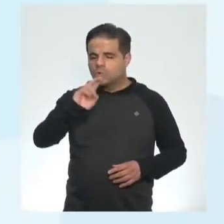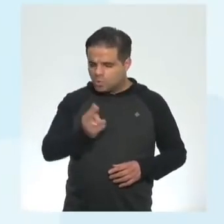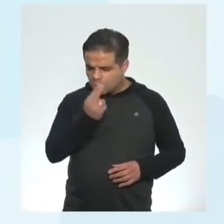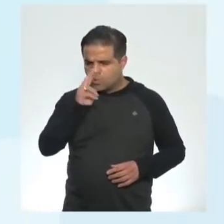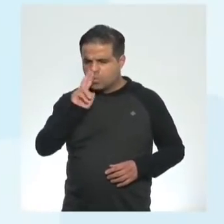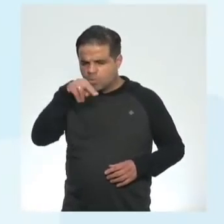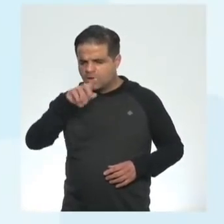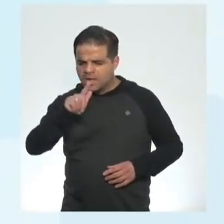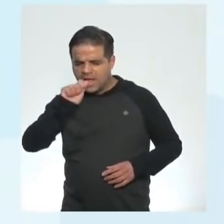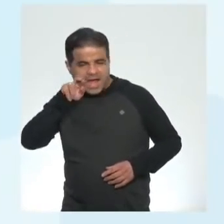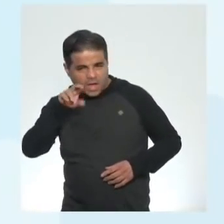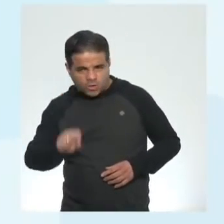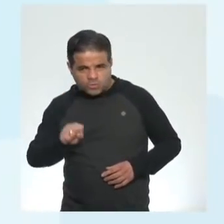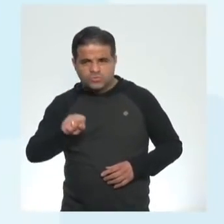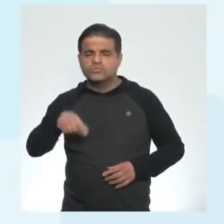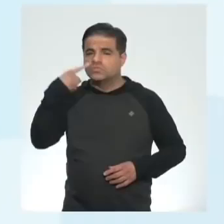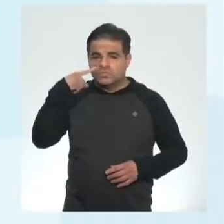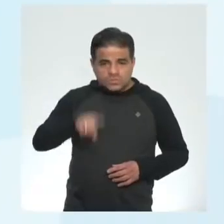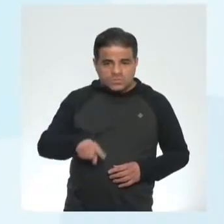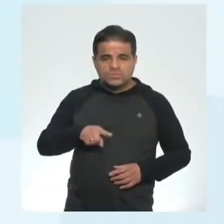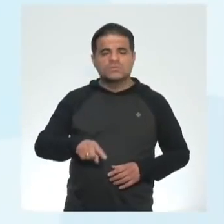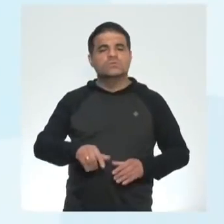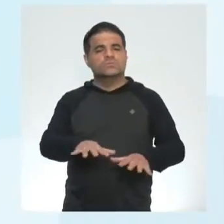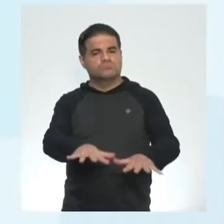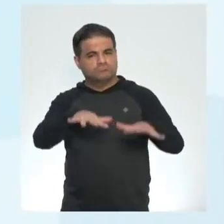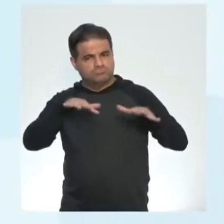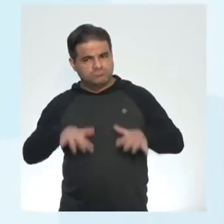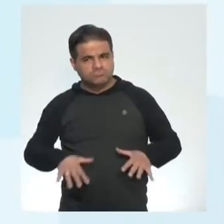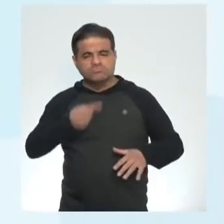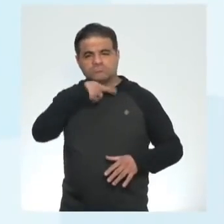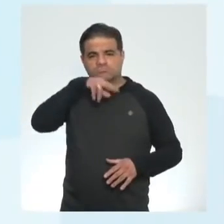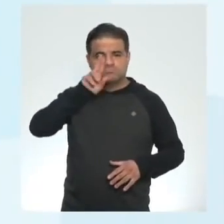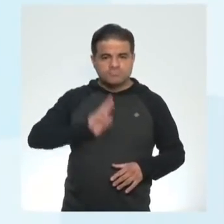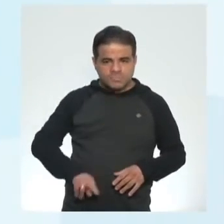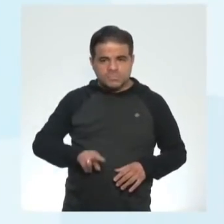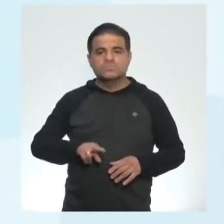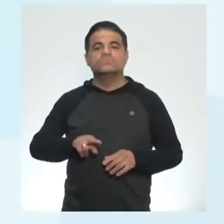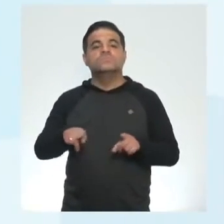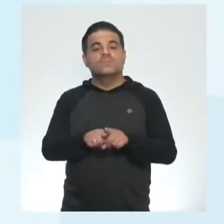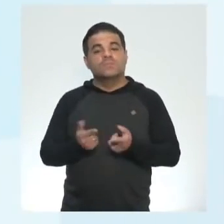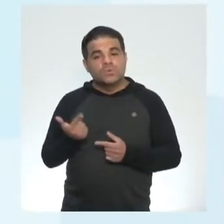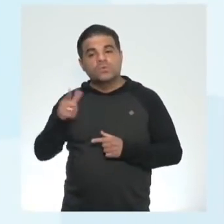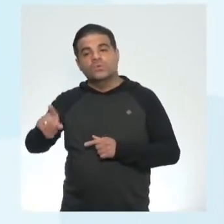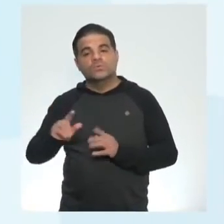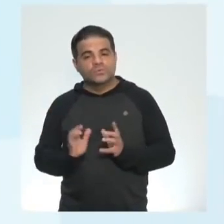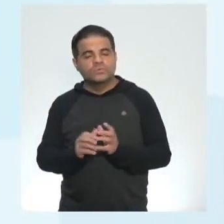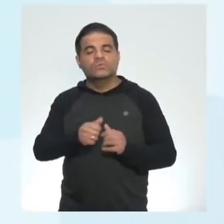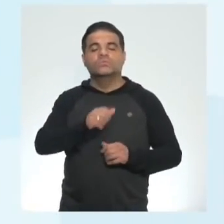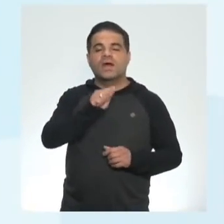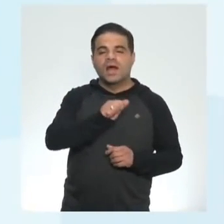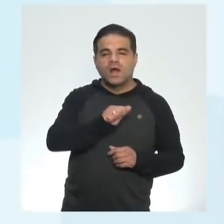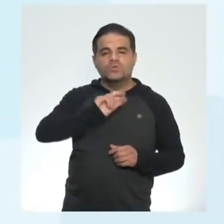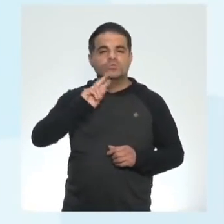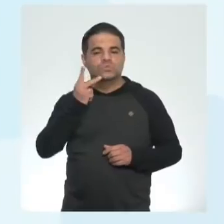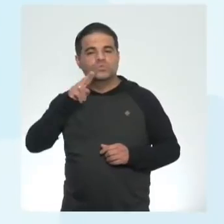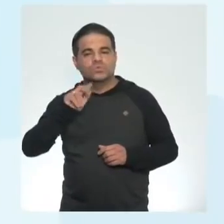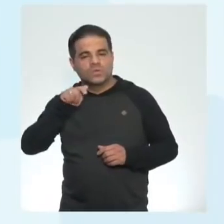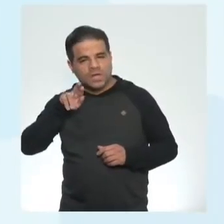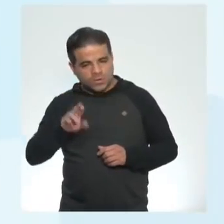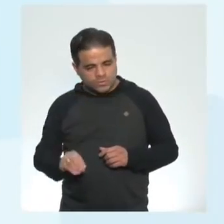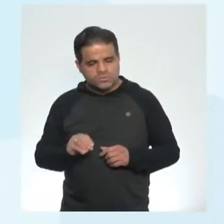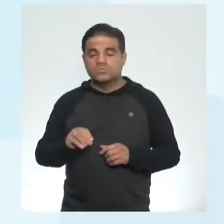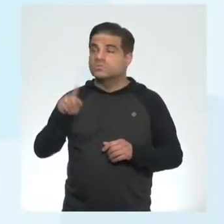as posições do exército russo e as posições do exército austro-húngaro. Nessa